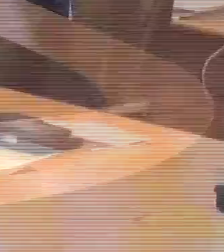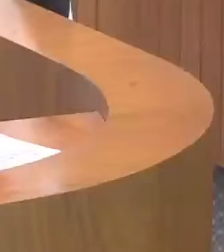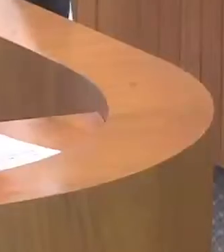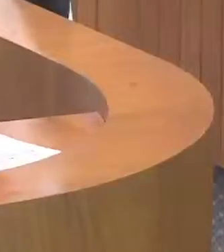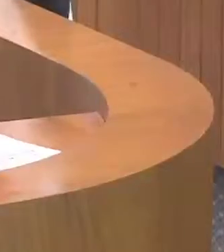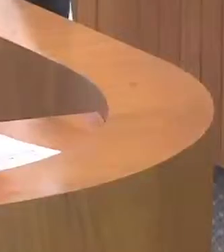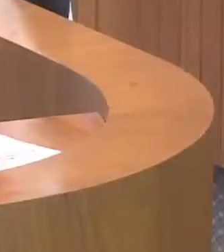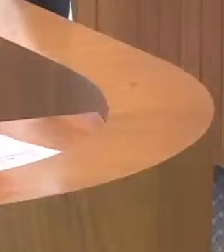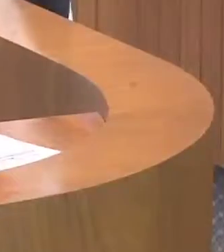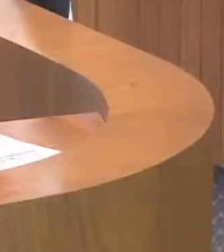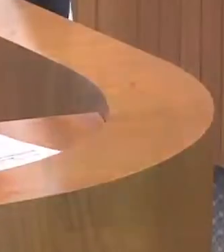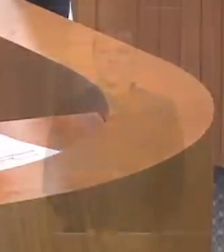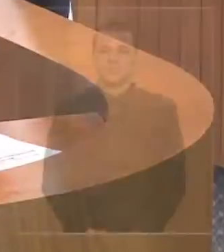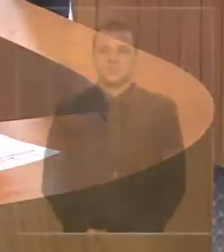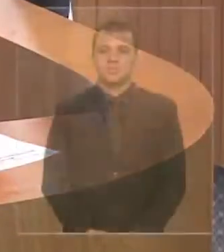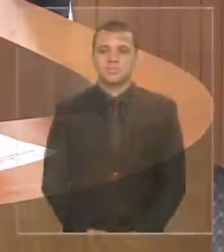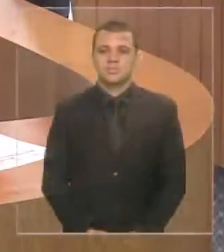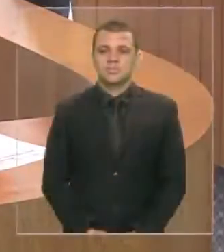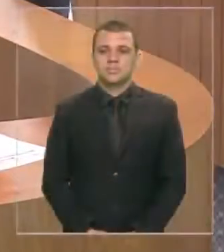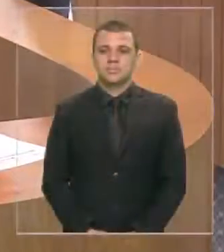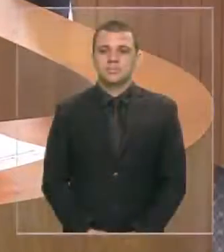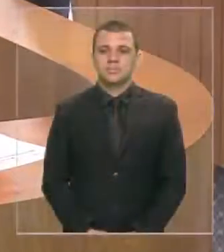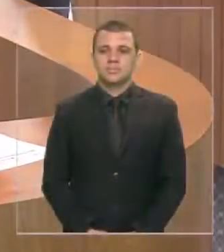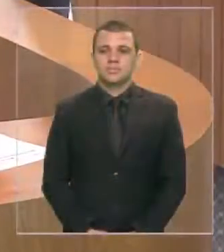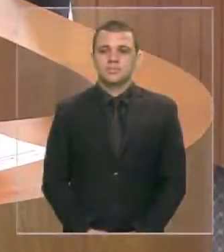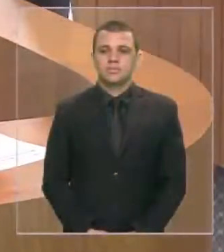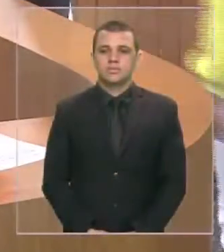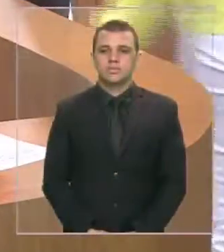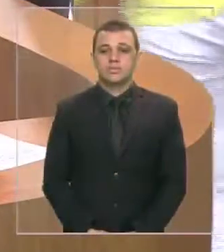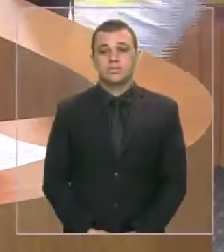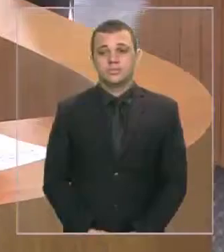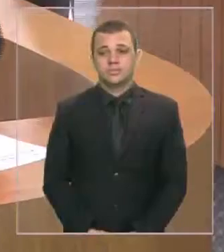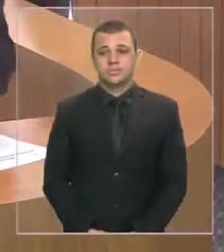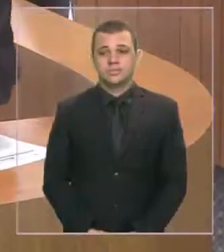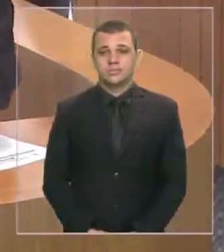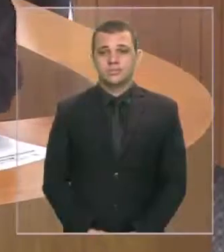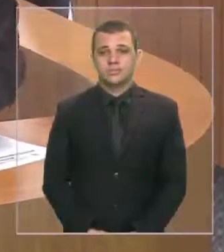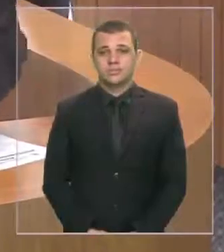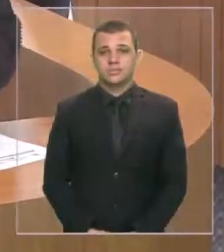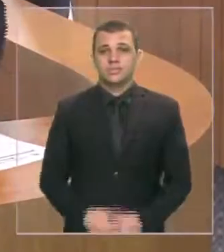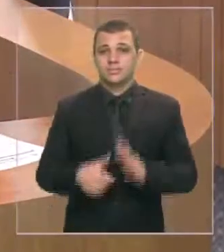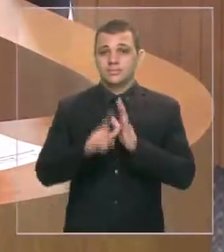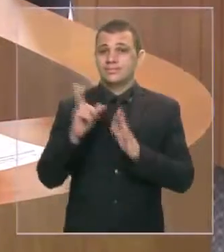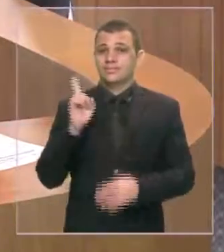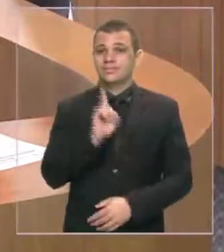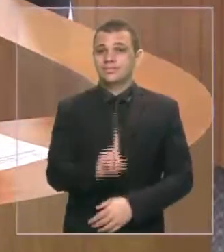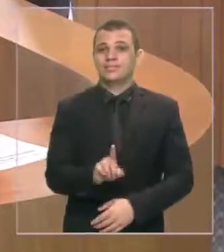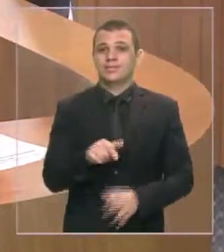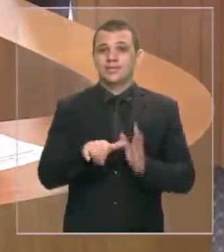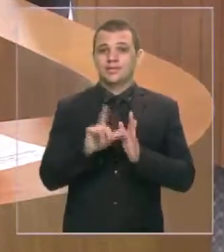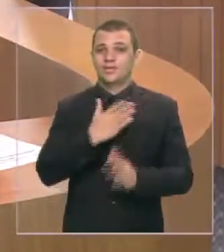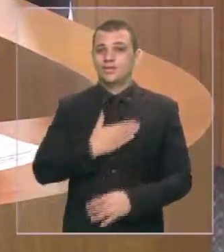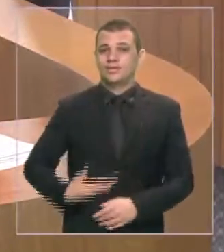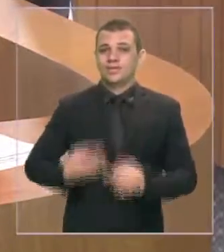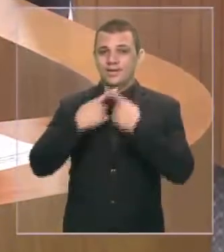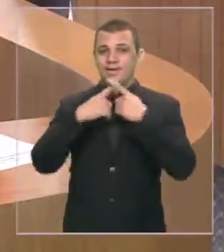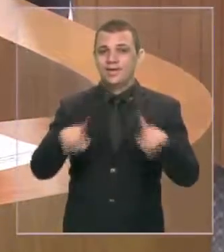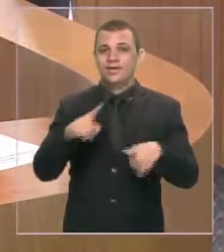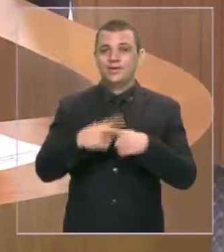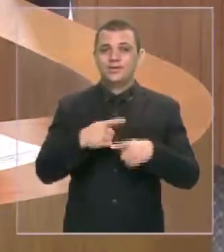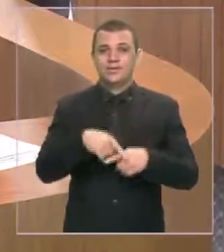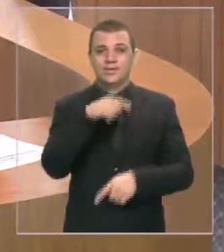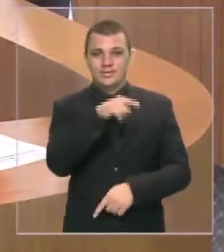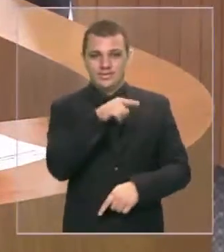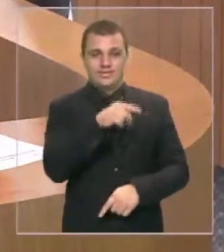Antes até que os governistas reclamem que esse é um bem público, quero dizer que foi sem